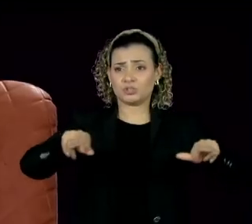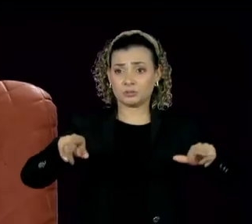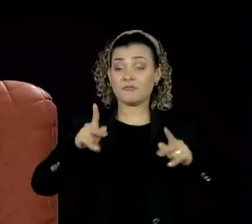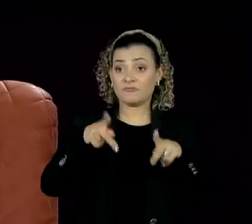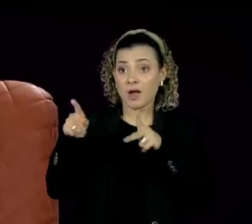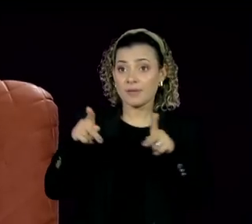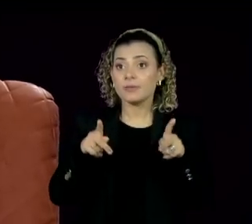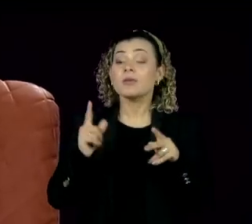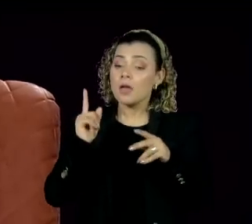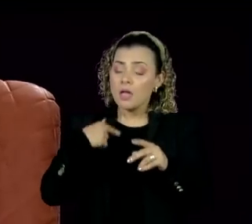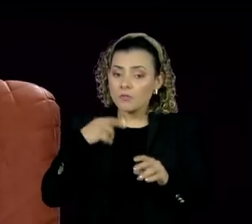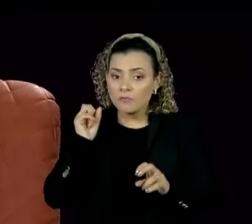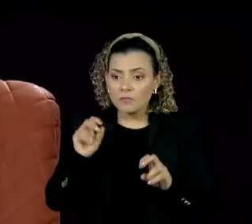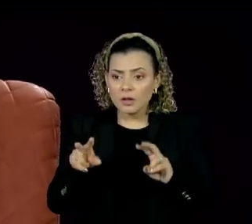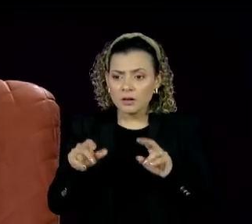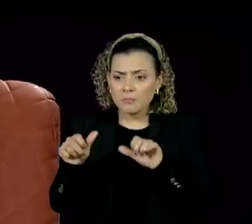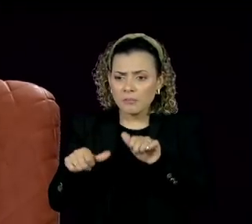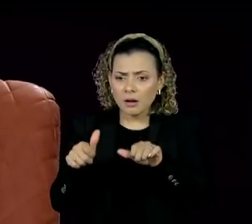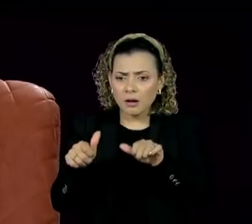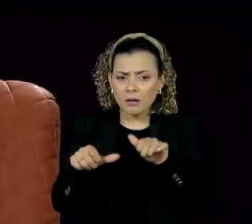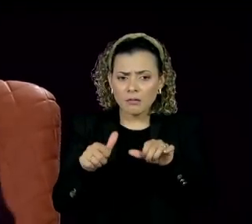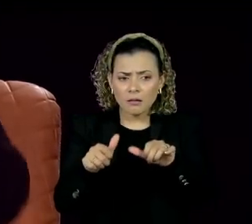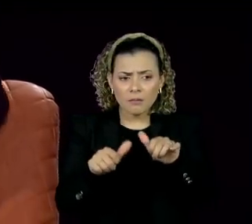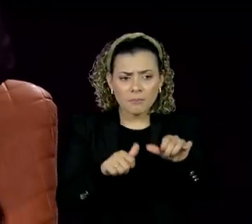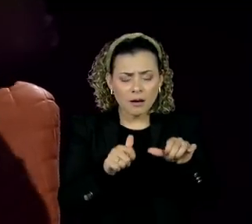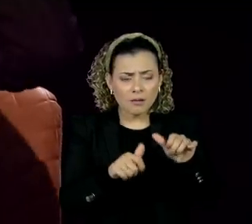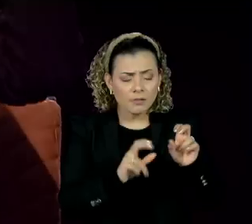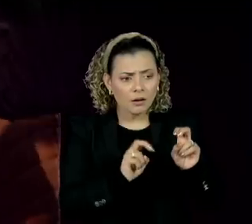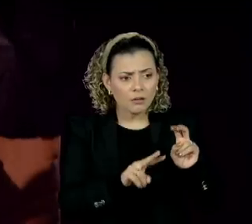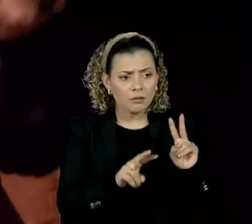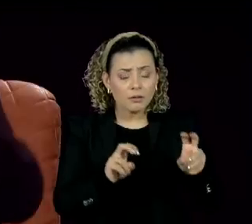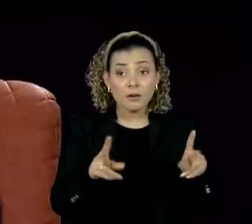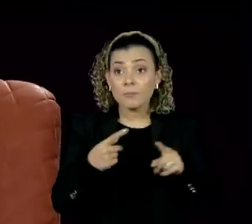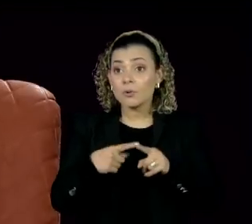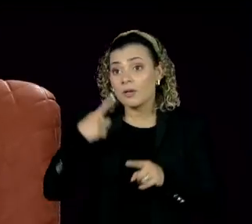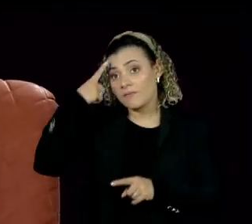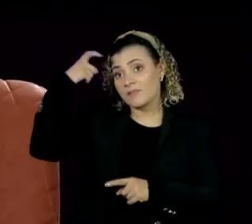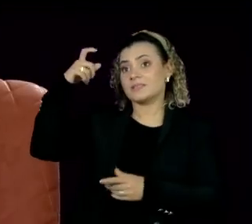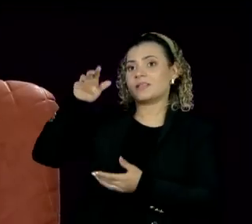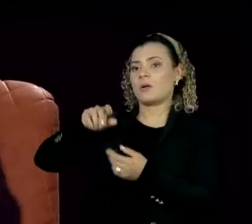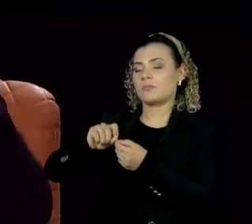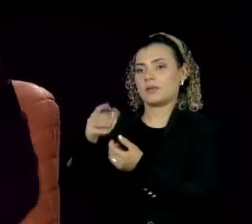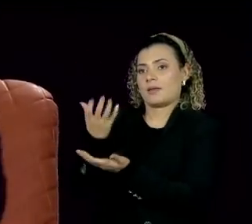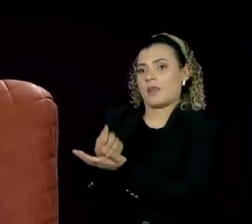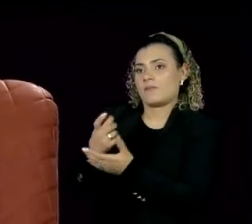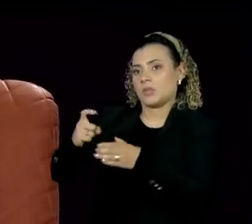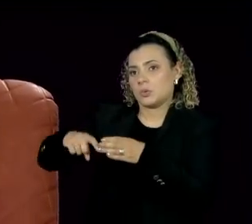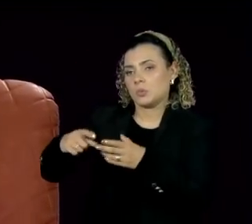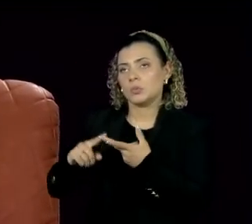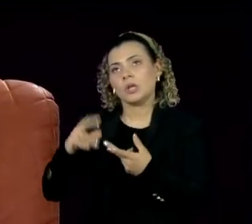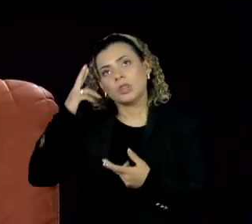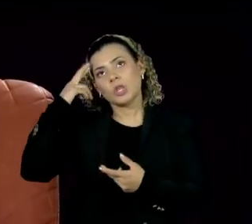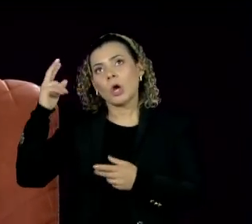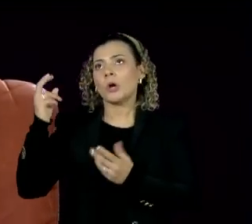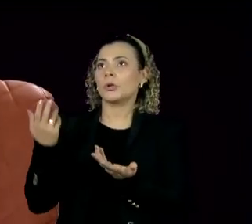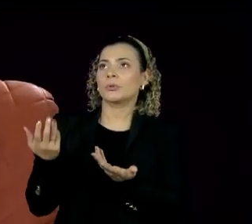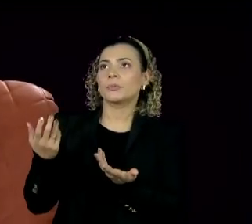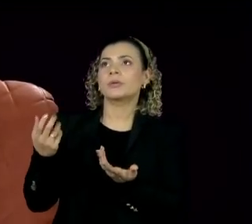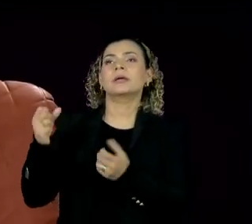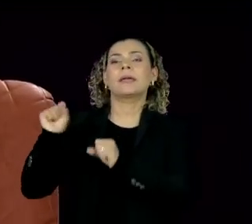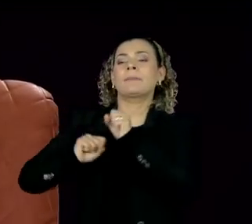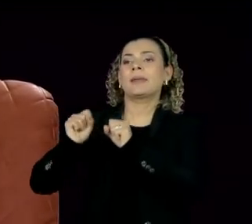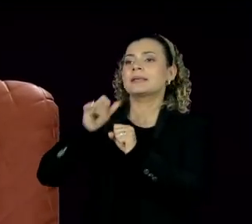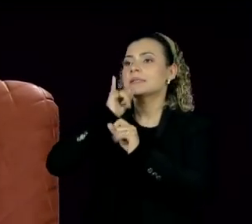tão autêntico. O que me impressionou, porque não era a invenção do cara da gravadora, uma invenção do empresário.